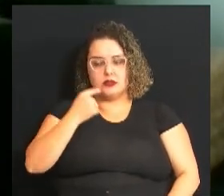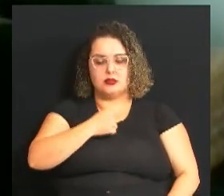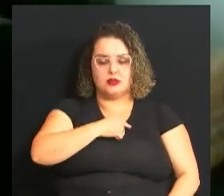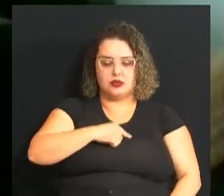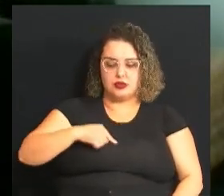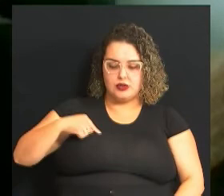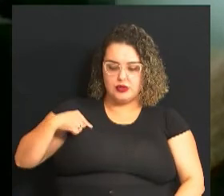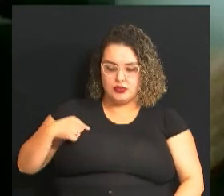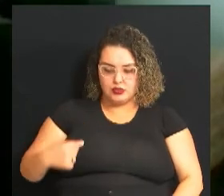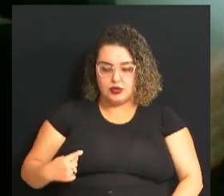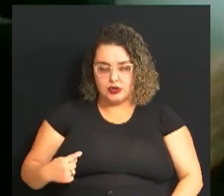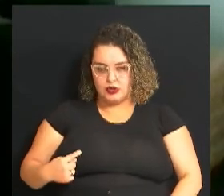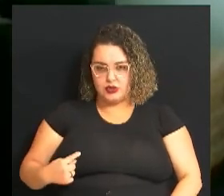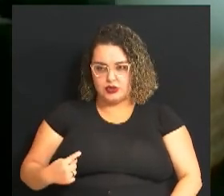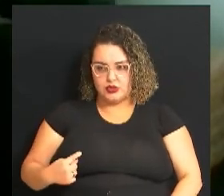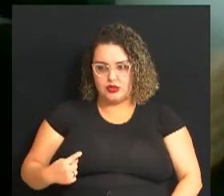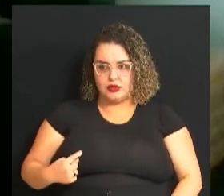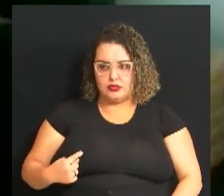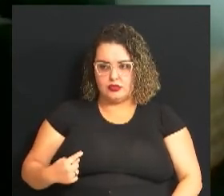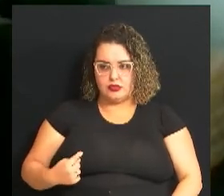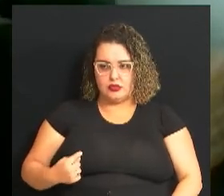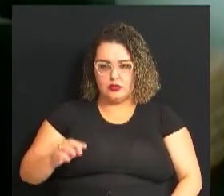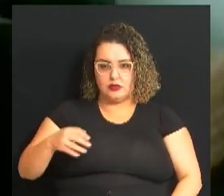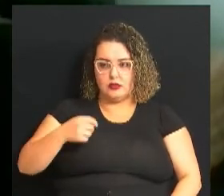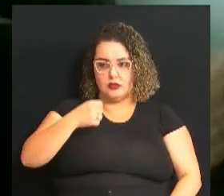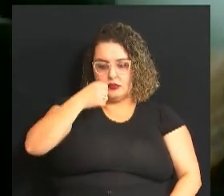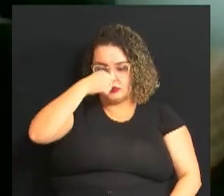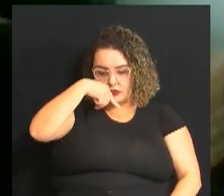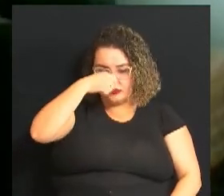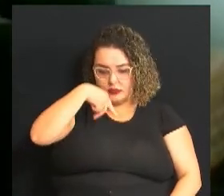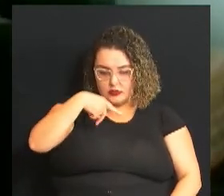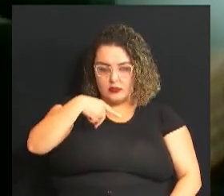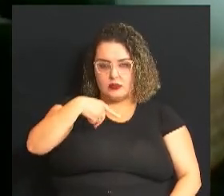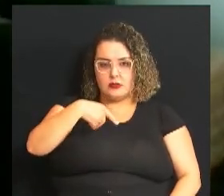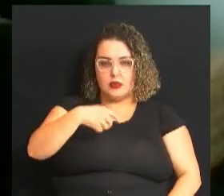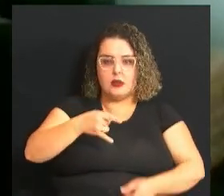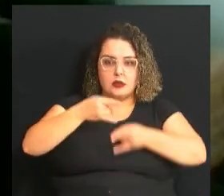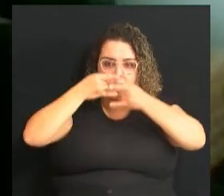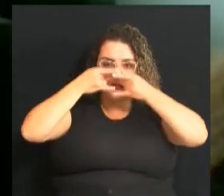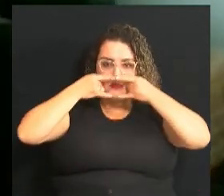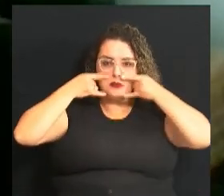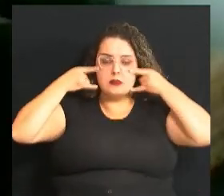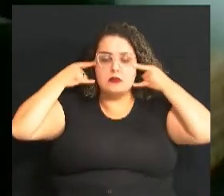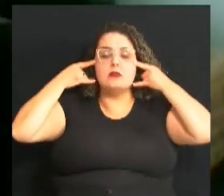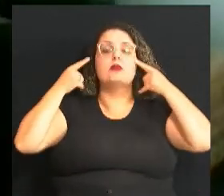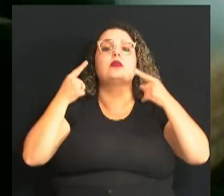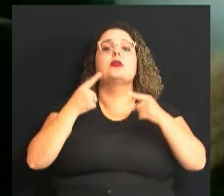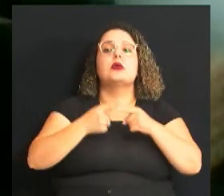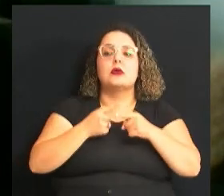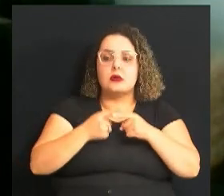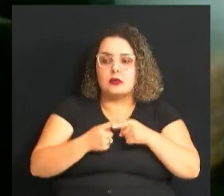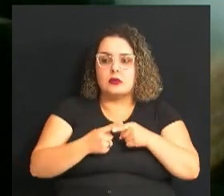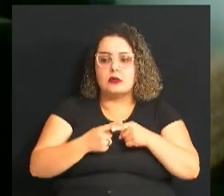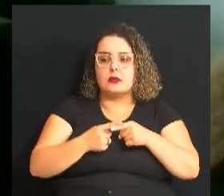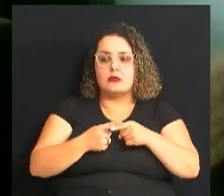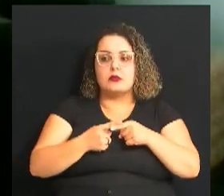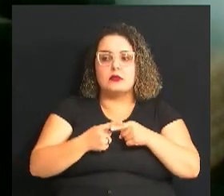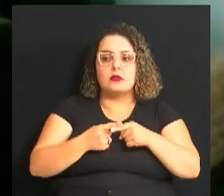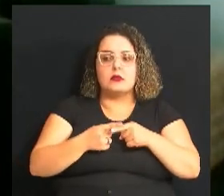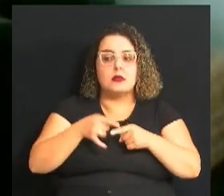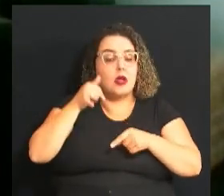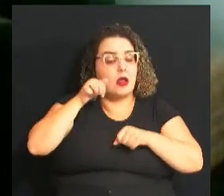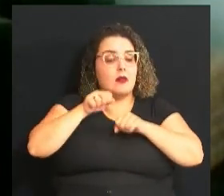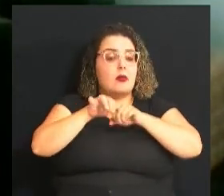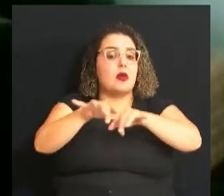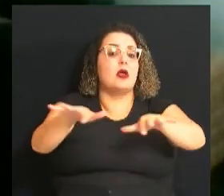japoneses, quando eles estão gripados, eles põem máscara. Por quê? Para impedir de transmitir para outras